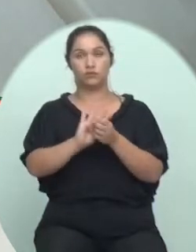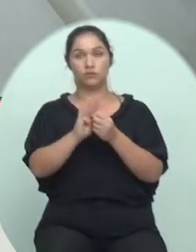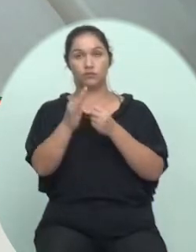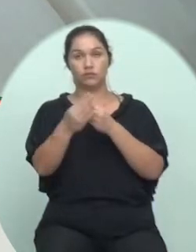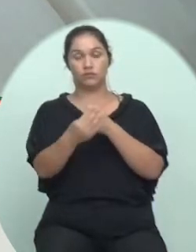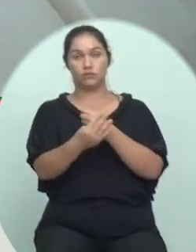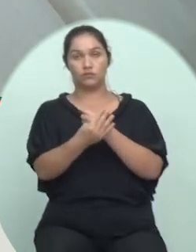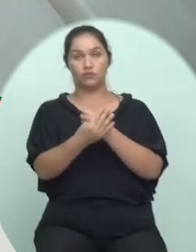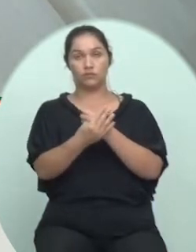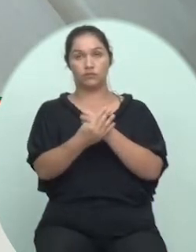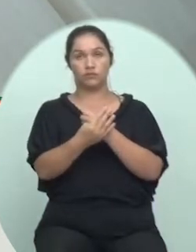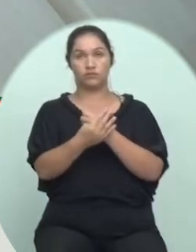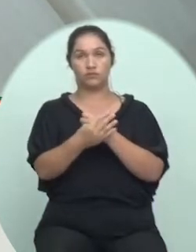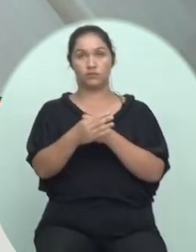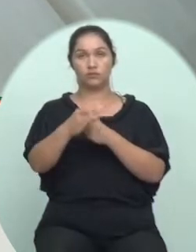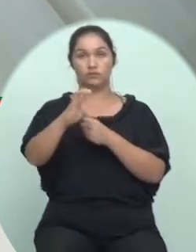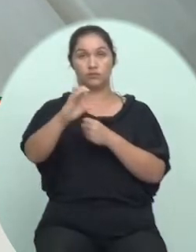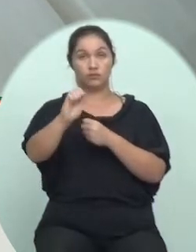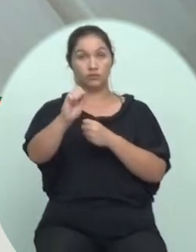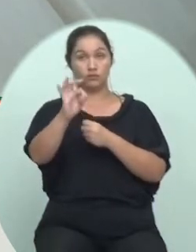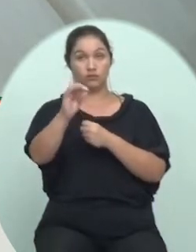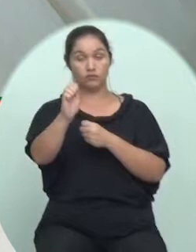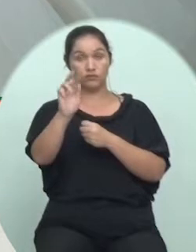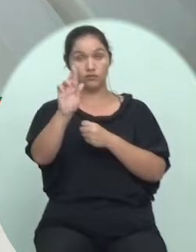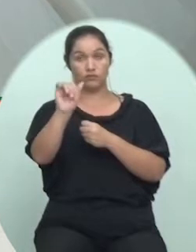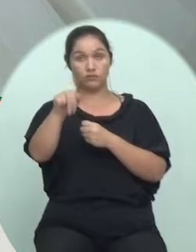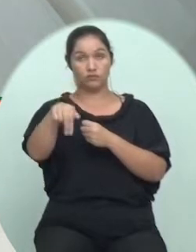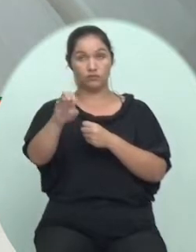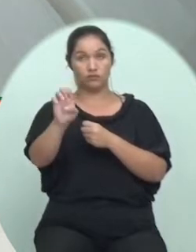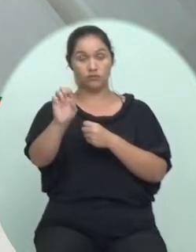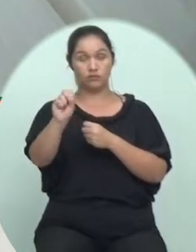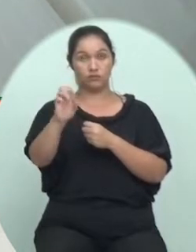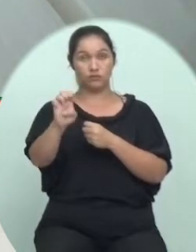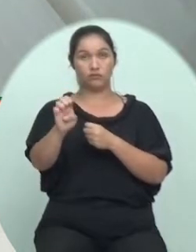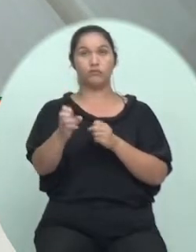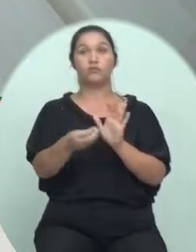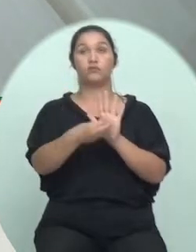das Acácias, bairro Catarinense. Indicação